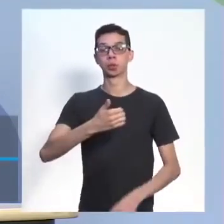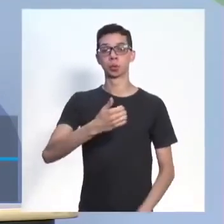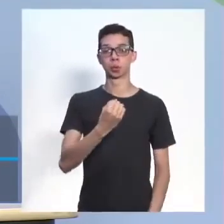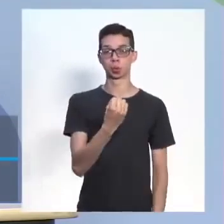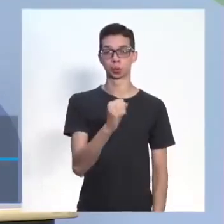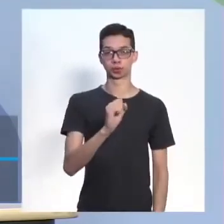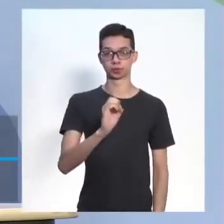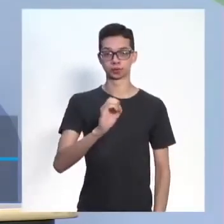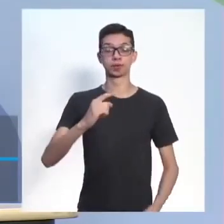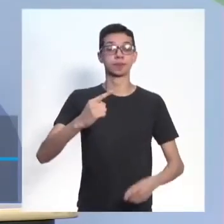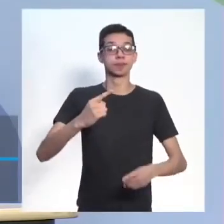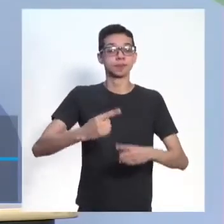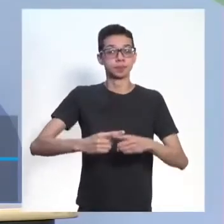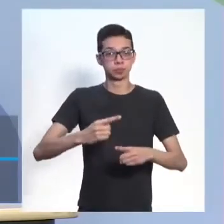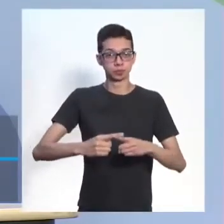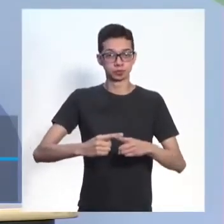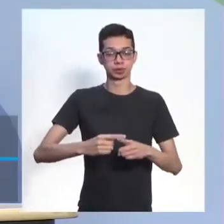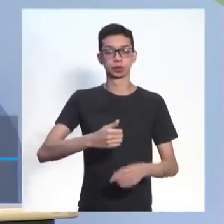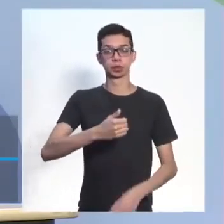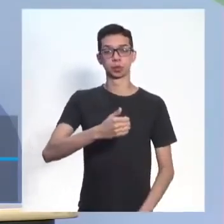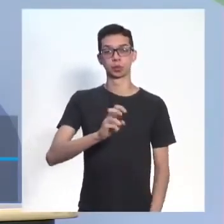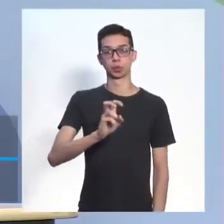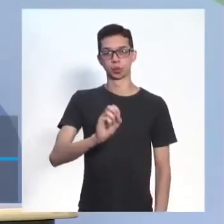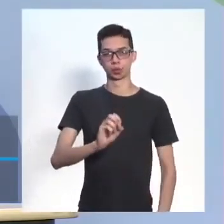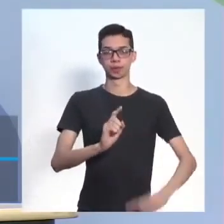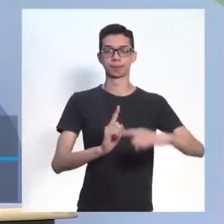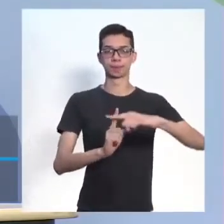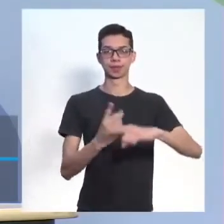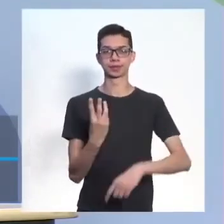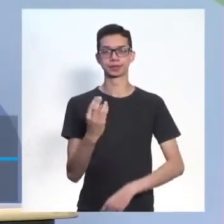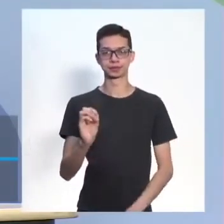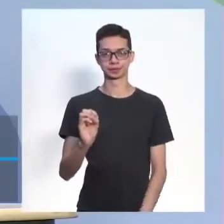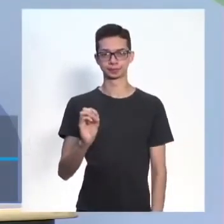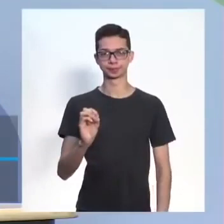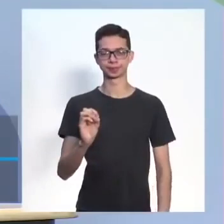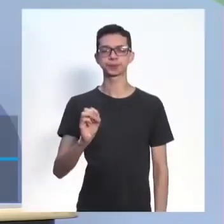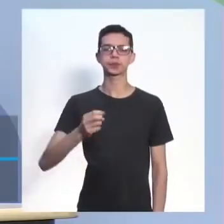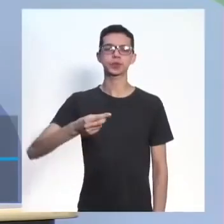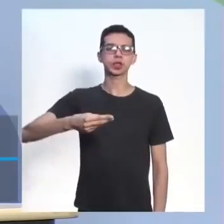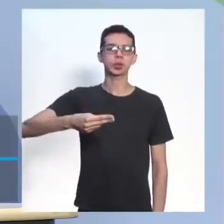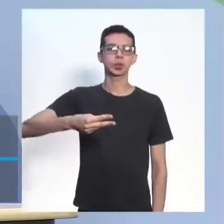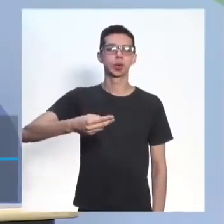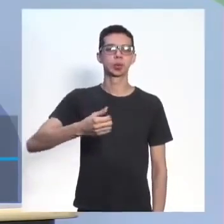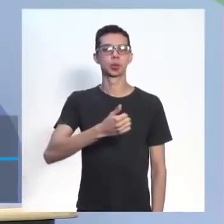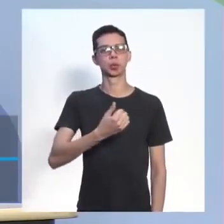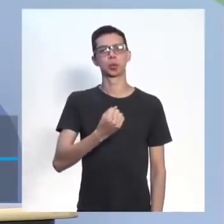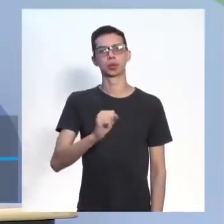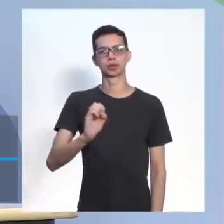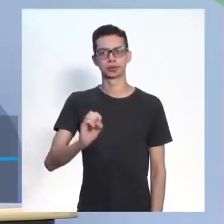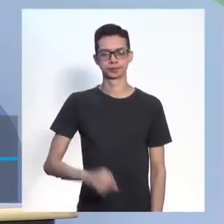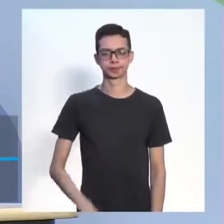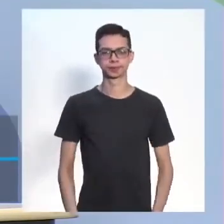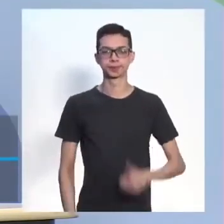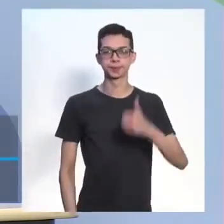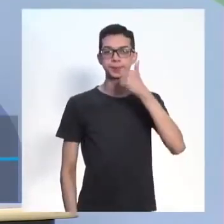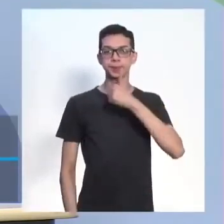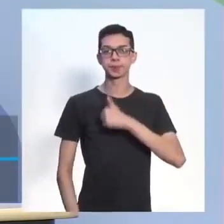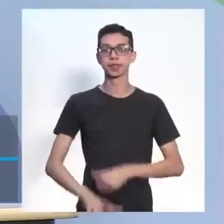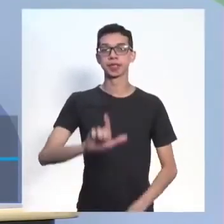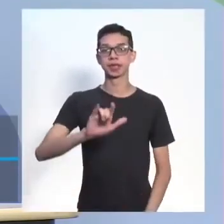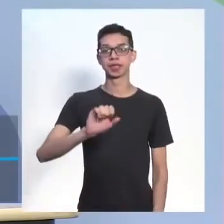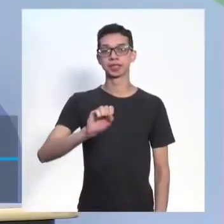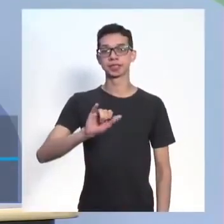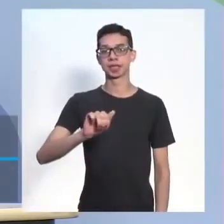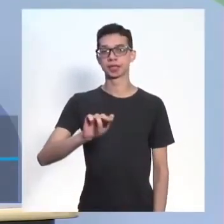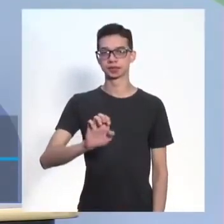pois 150 mais 30 igual 180. A Lisiane, 150, pois